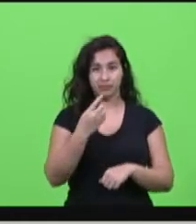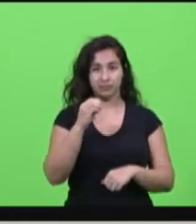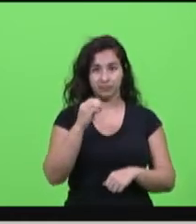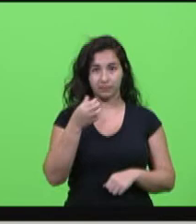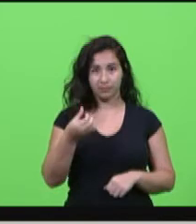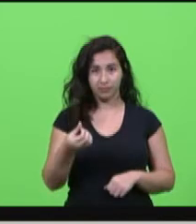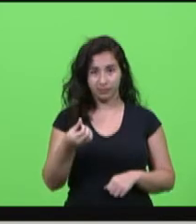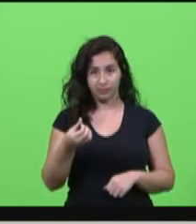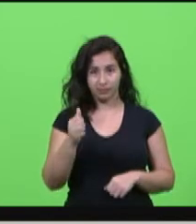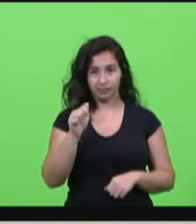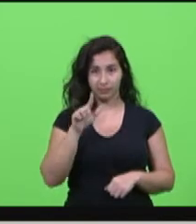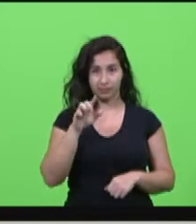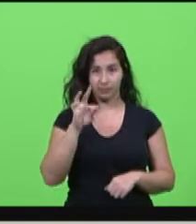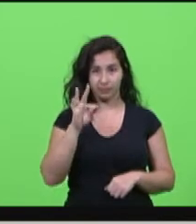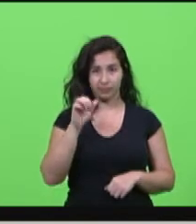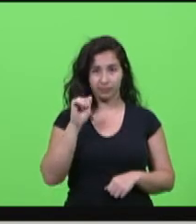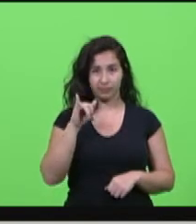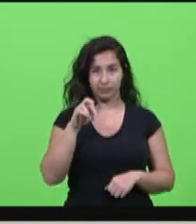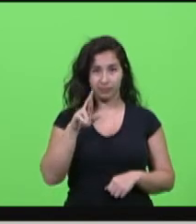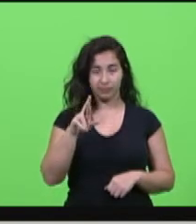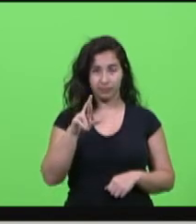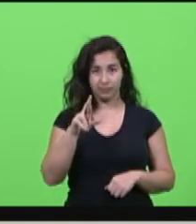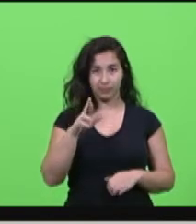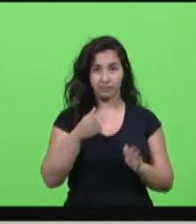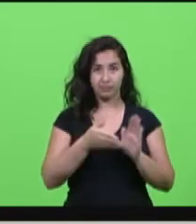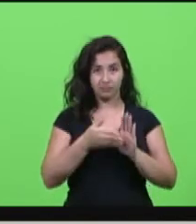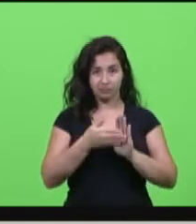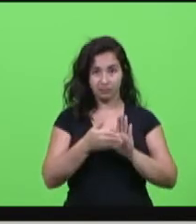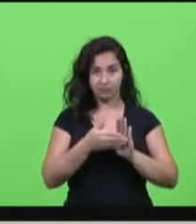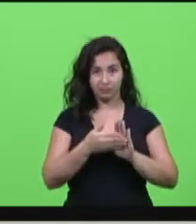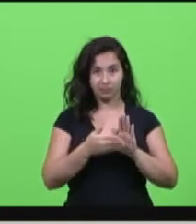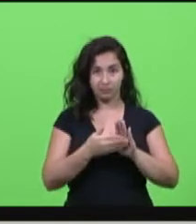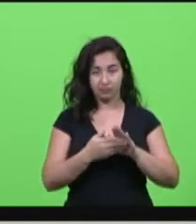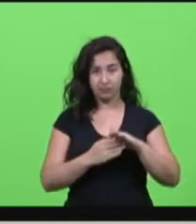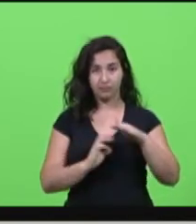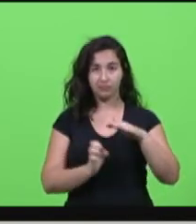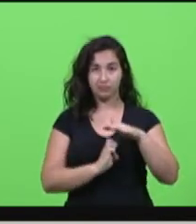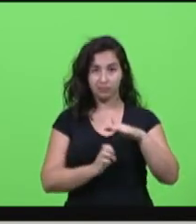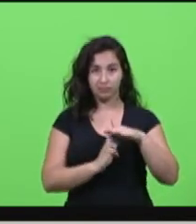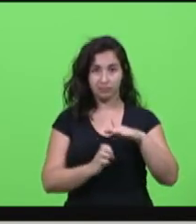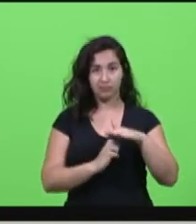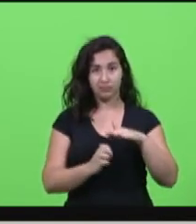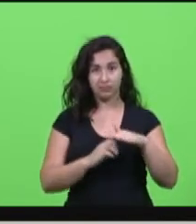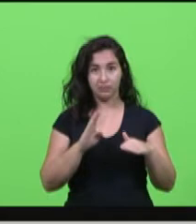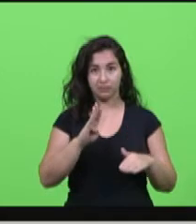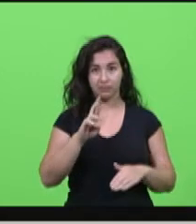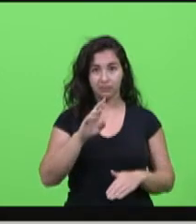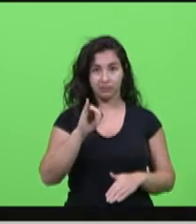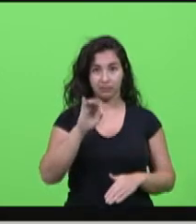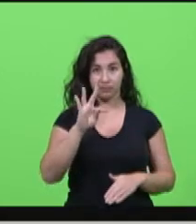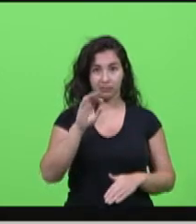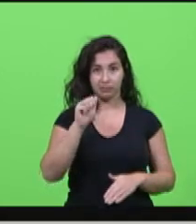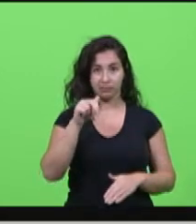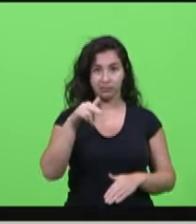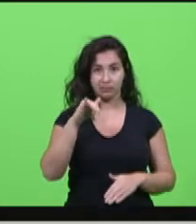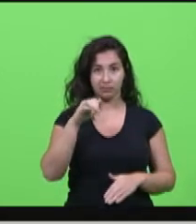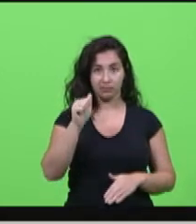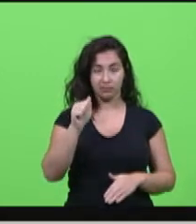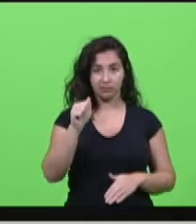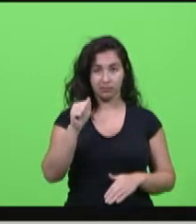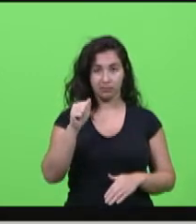Silva, aplaudindo a Britânia Eletrodomésticos Limitada pela produção de 50 mil máscaras de proteção